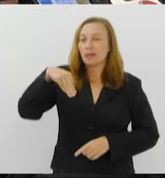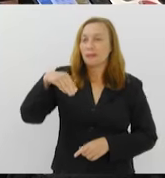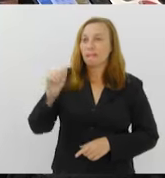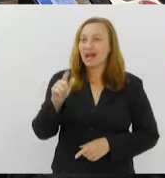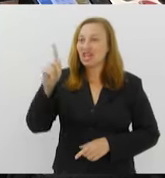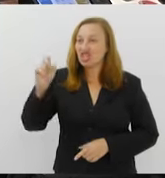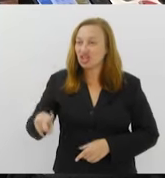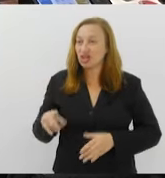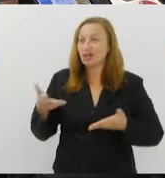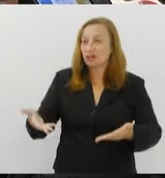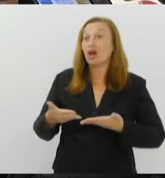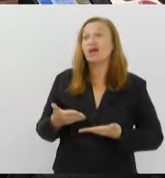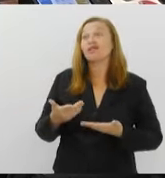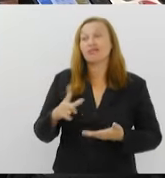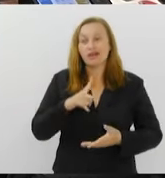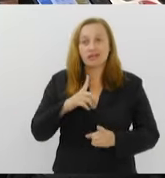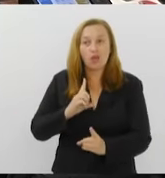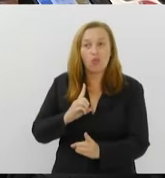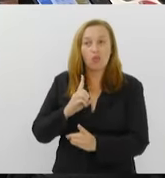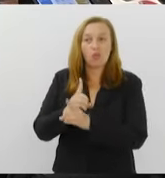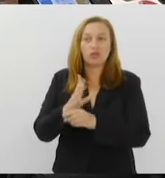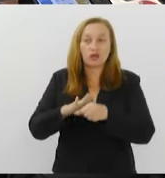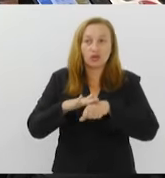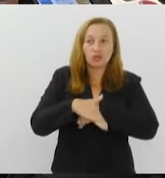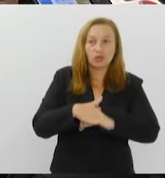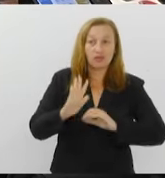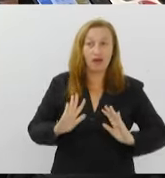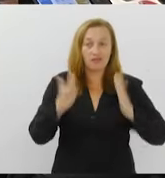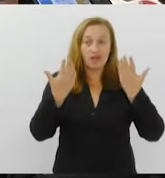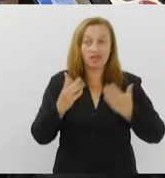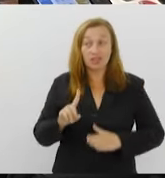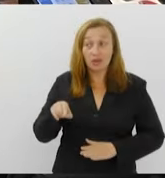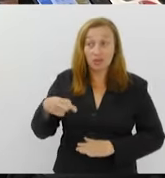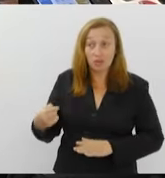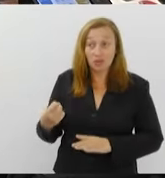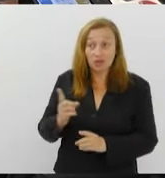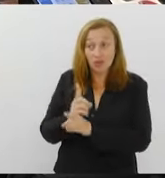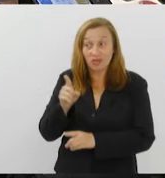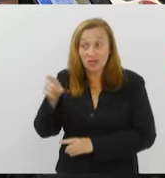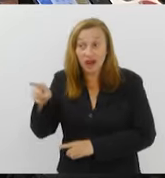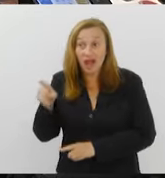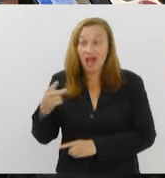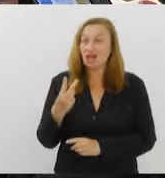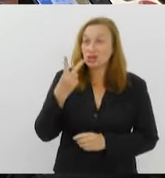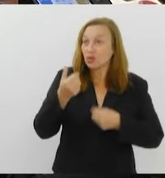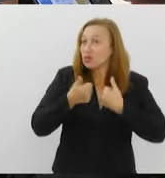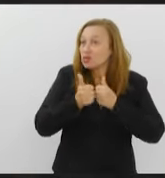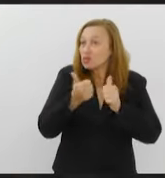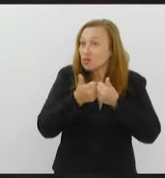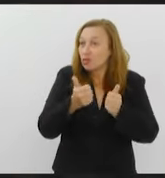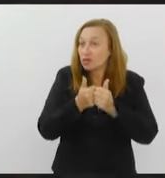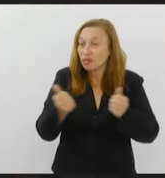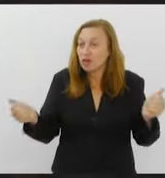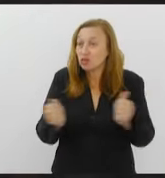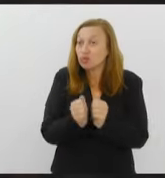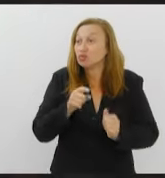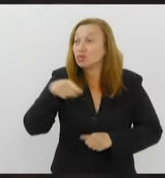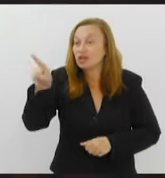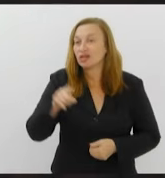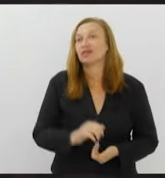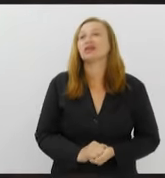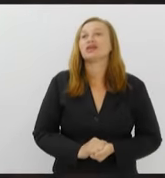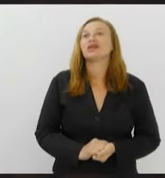o nosso encontro à noite, nossa confraternização, então depois nós vamos para Magé, todo mundo. Vamos arrumar dois ônibus, vai todo mundo junto.